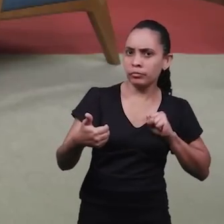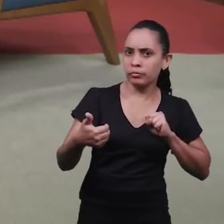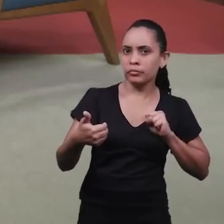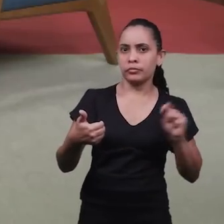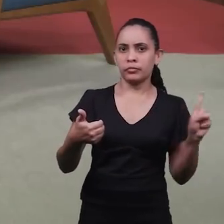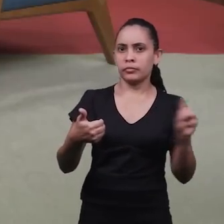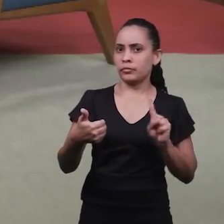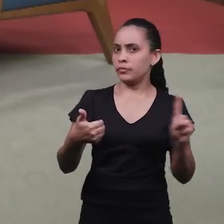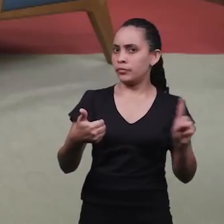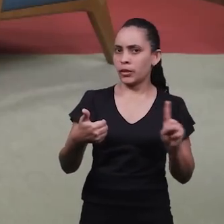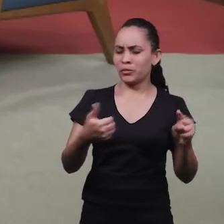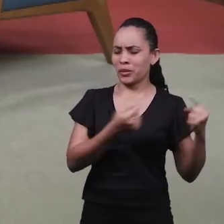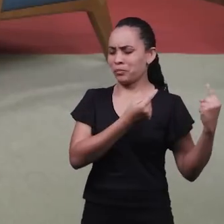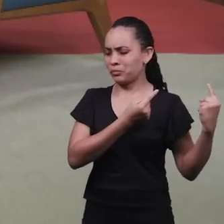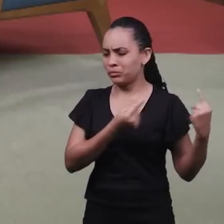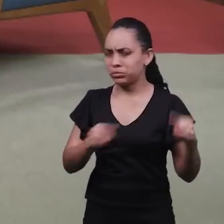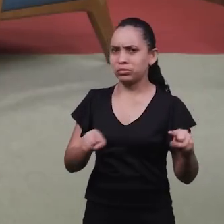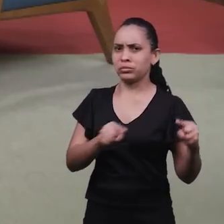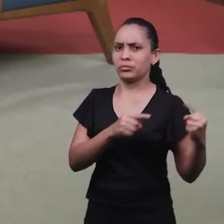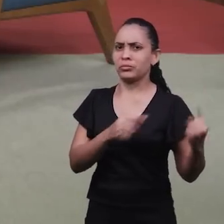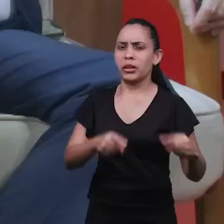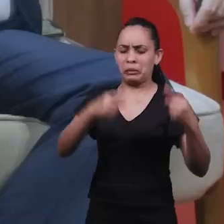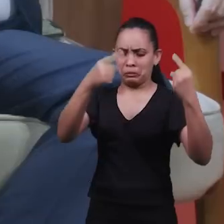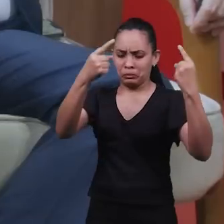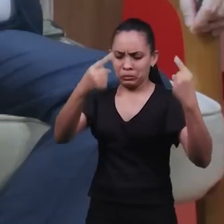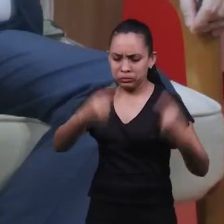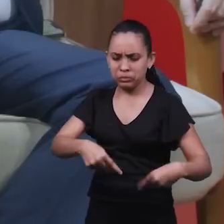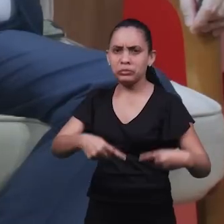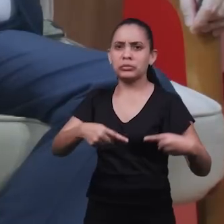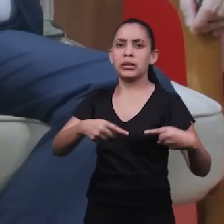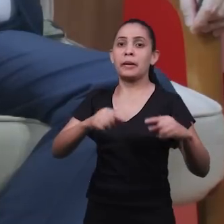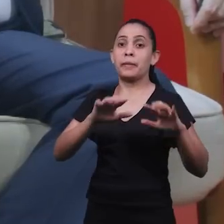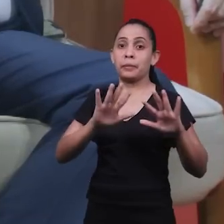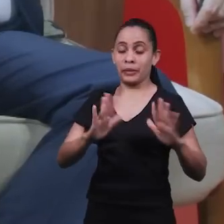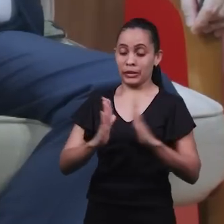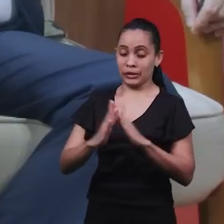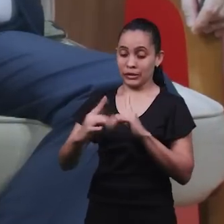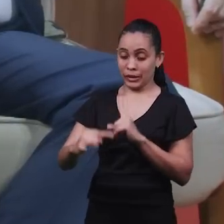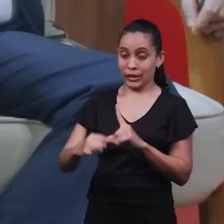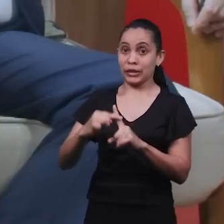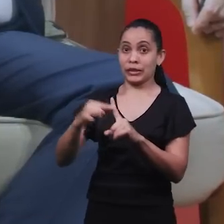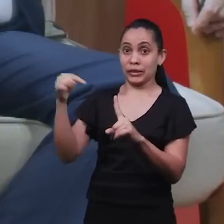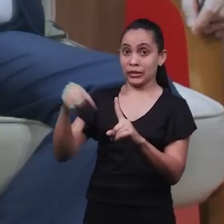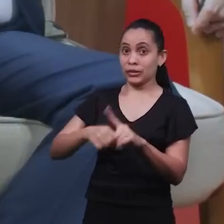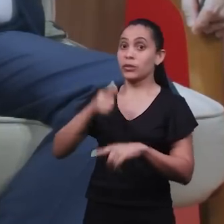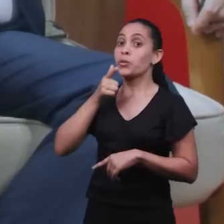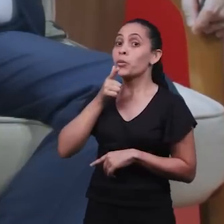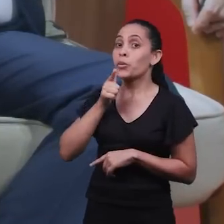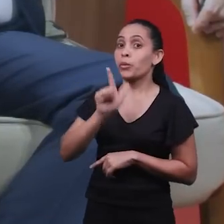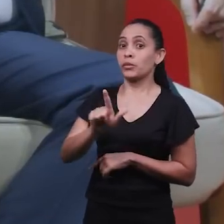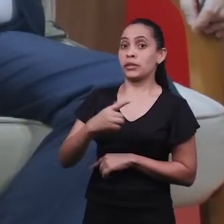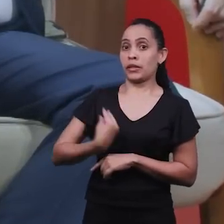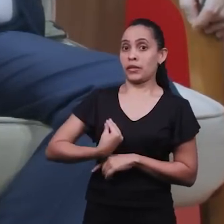contaminação, tanta oposição, mas esta igreja, ela consegue